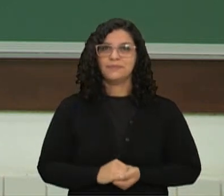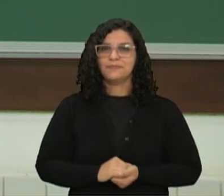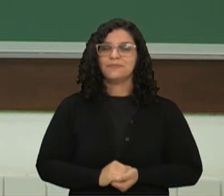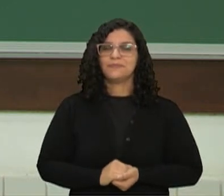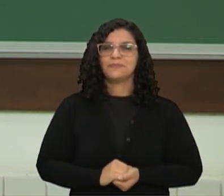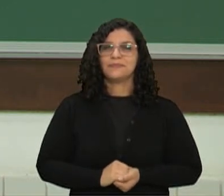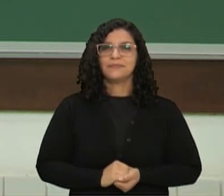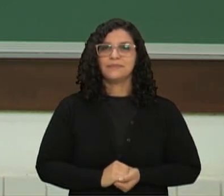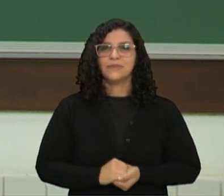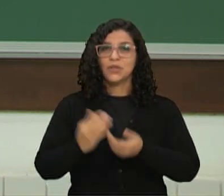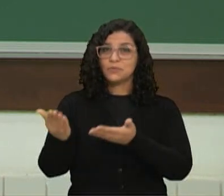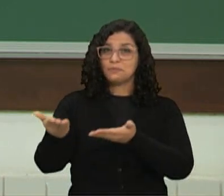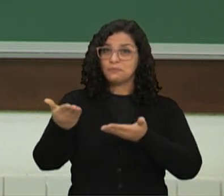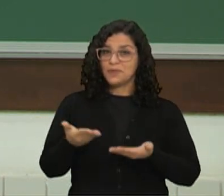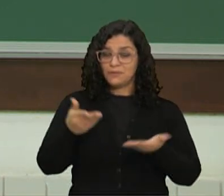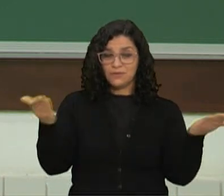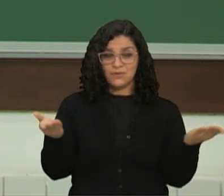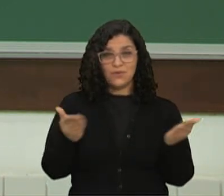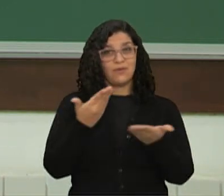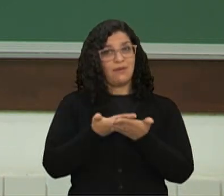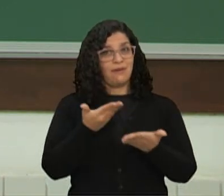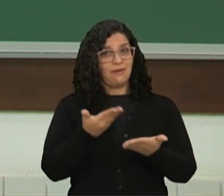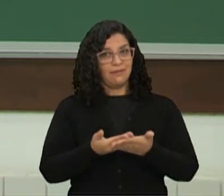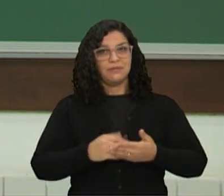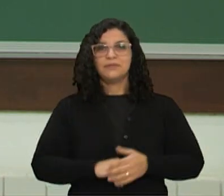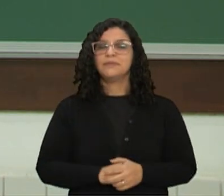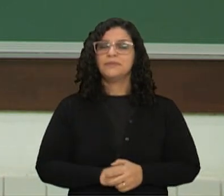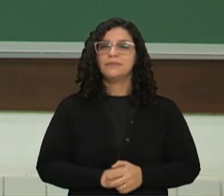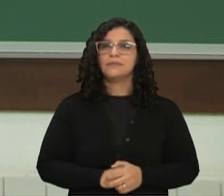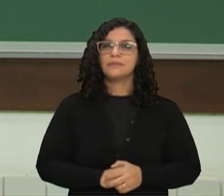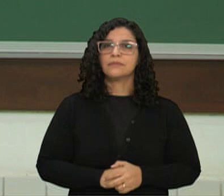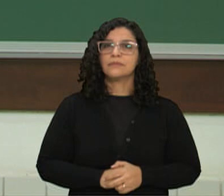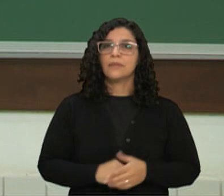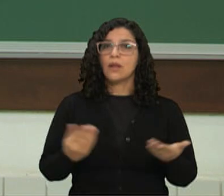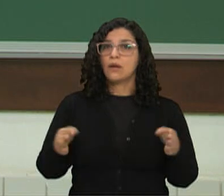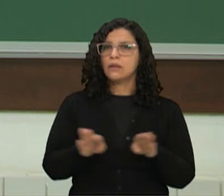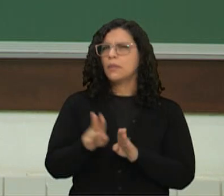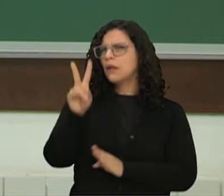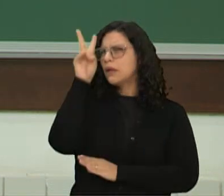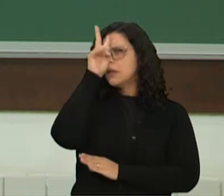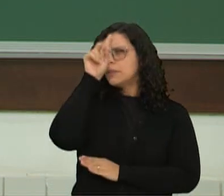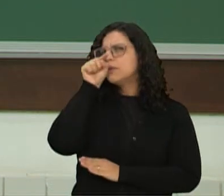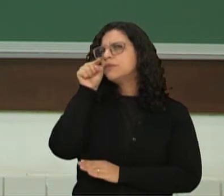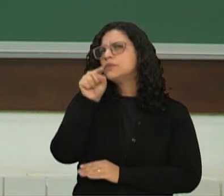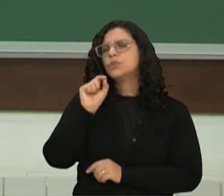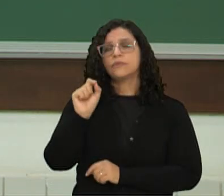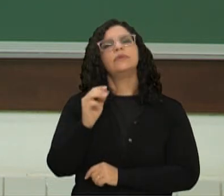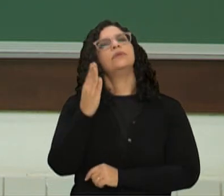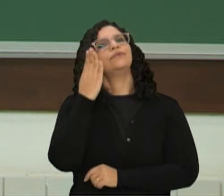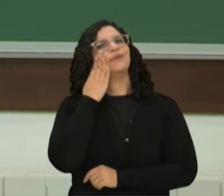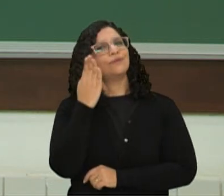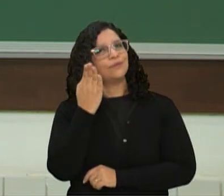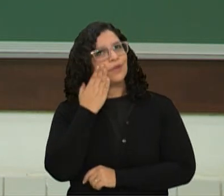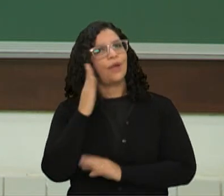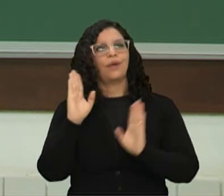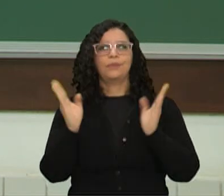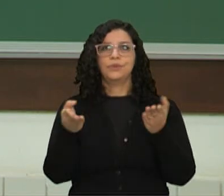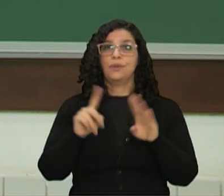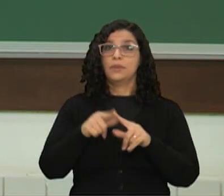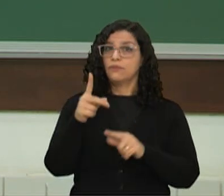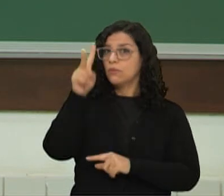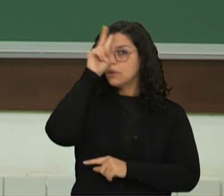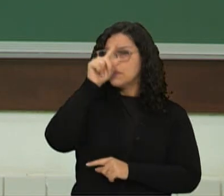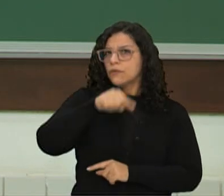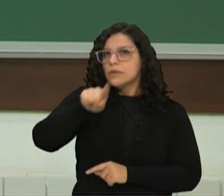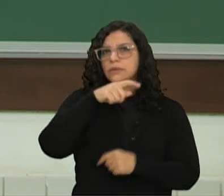to the class. Vocês são todos bem-vindos a essa aula. E eu quero lembrá-los, né? Vocês já sabem disso. Eu só vou lembrá-los que